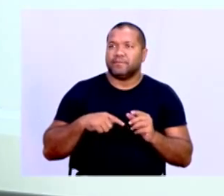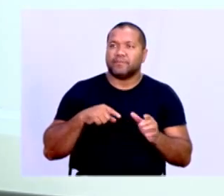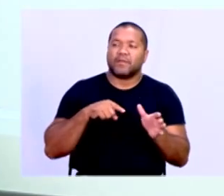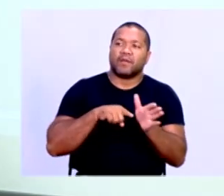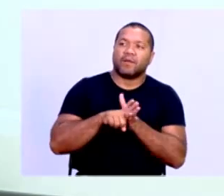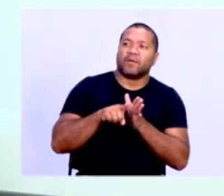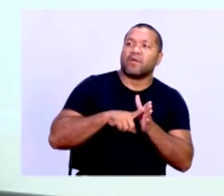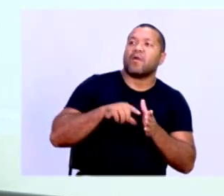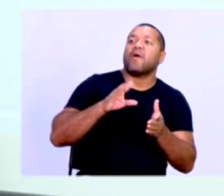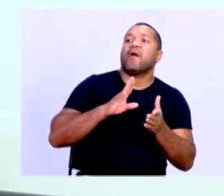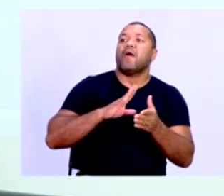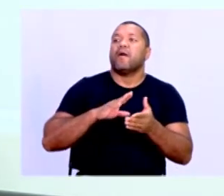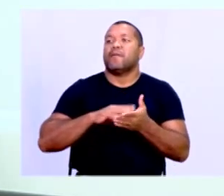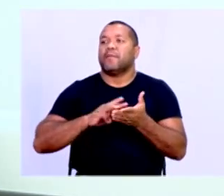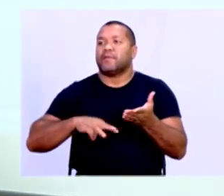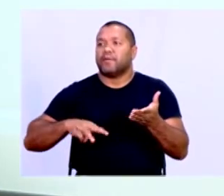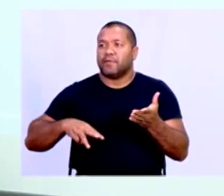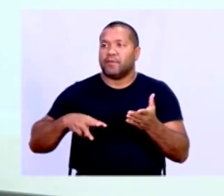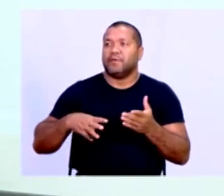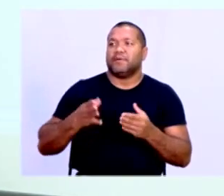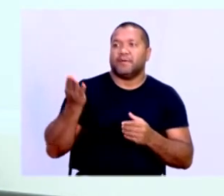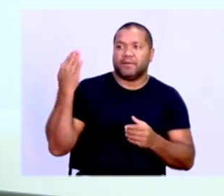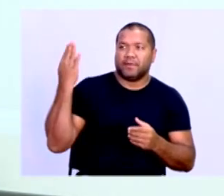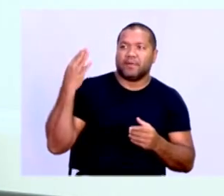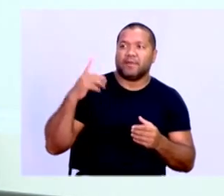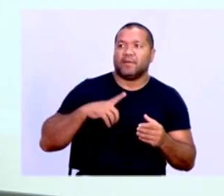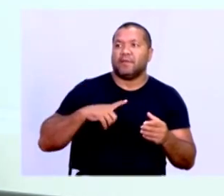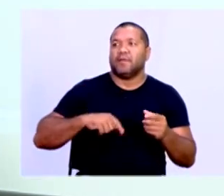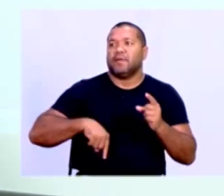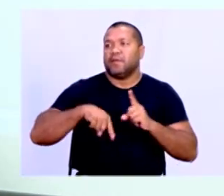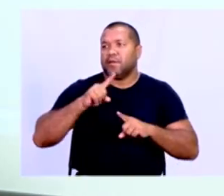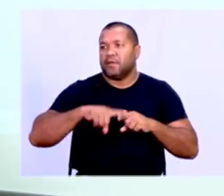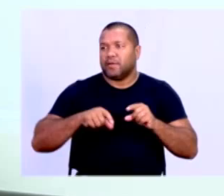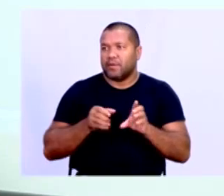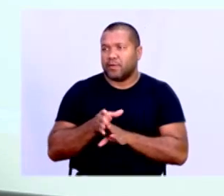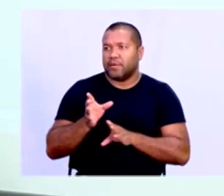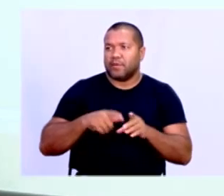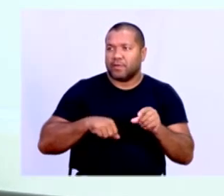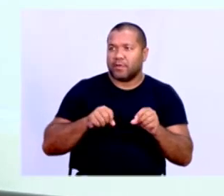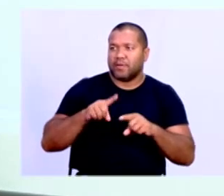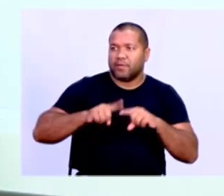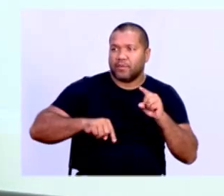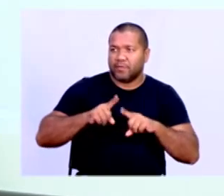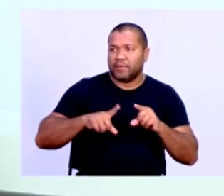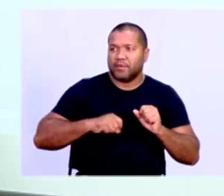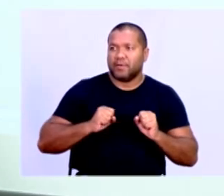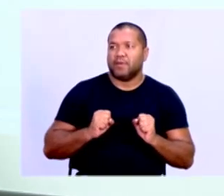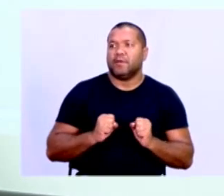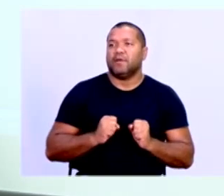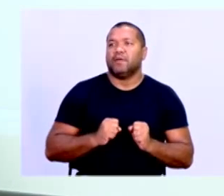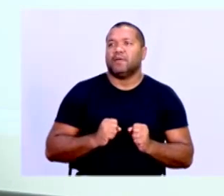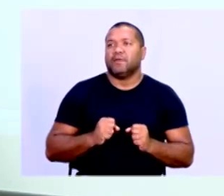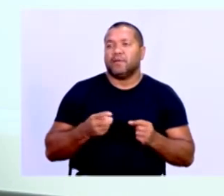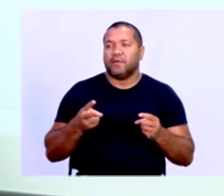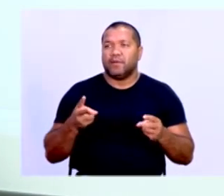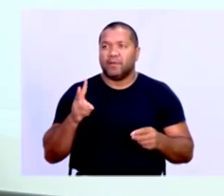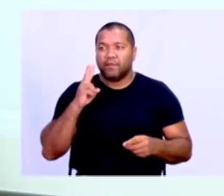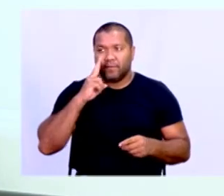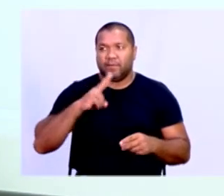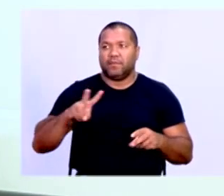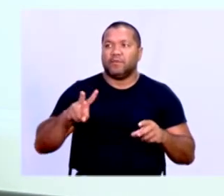mais tradicionais, né? Análise estruturada, orientada a objetos, e vimos aí